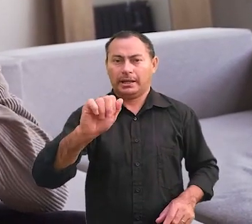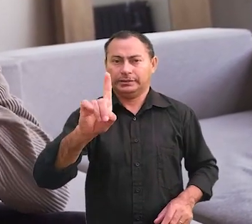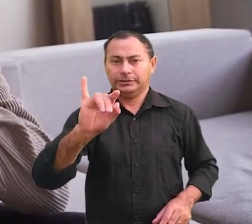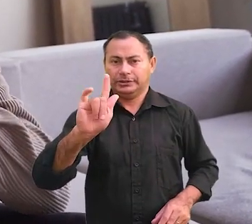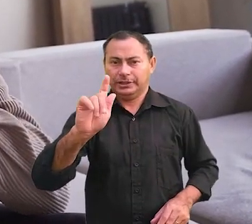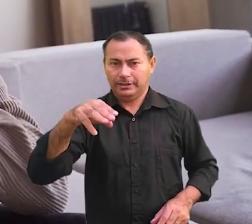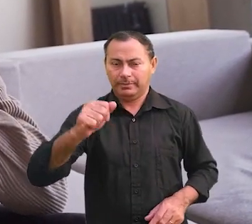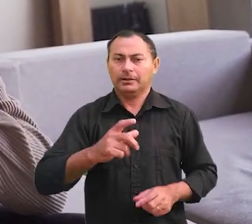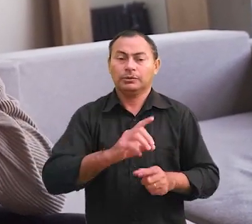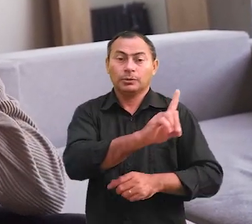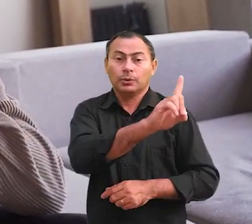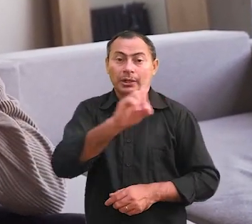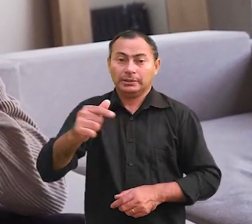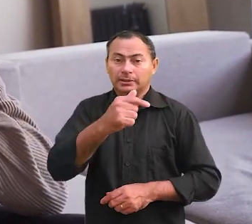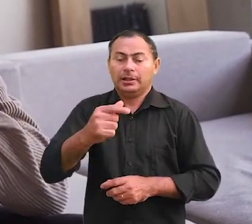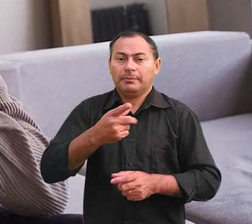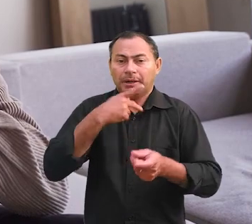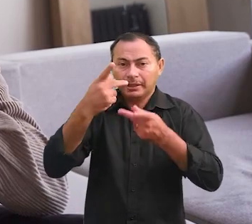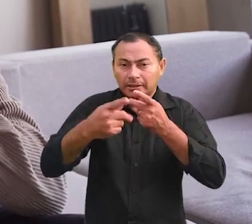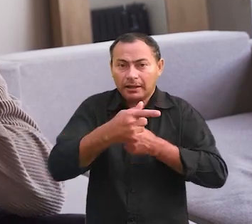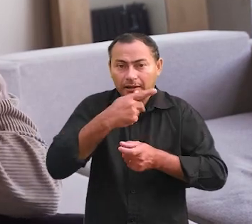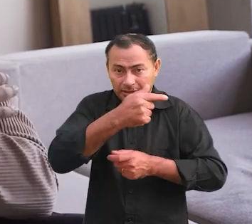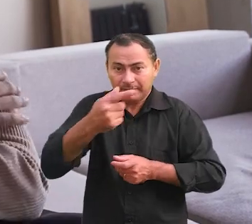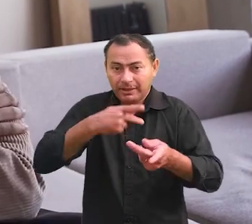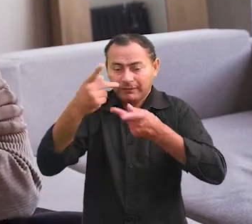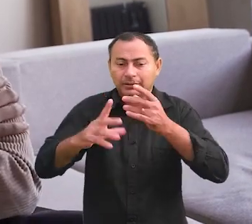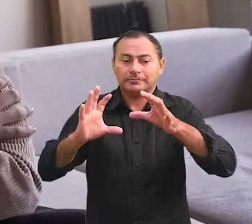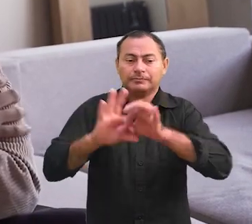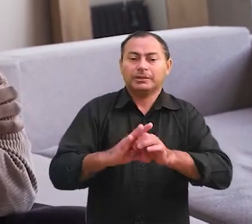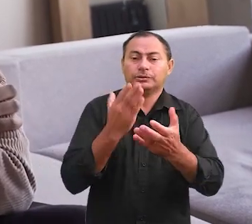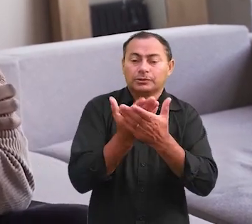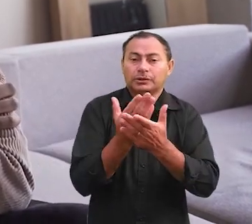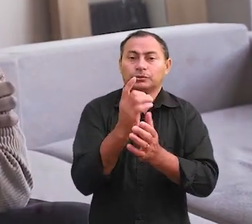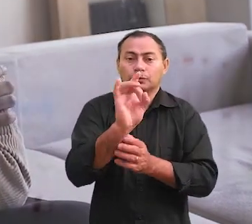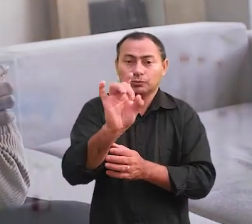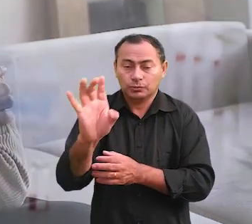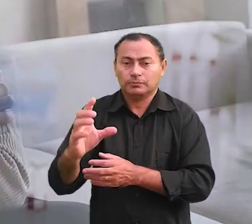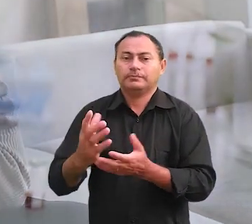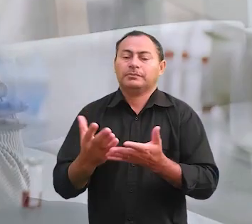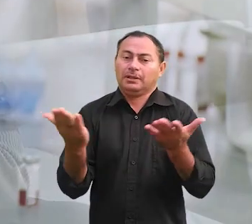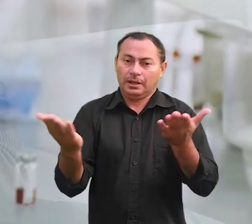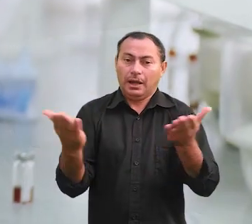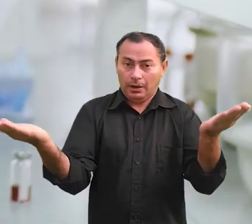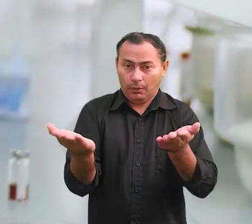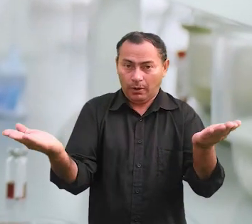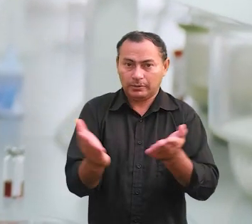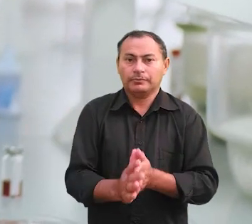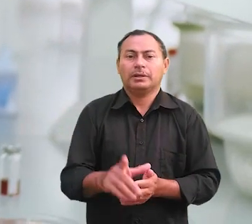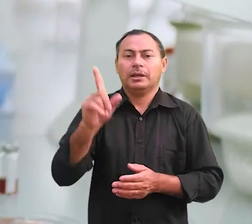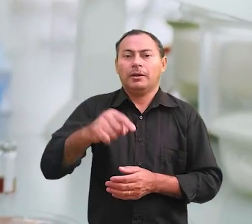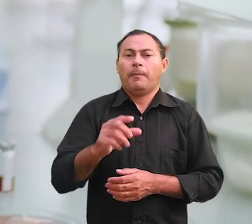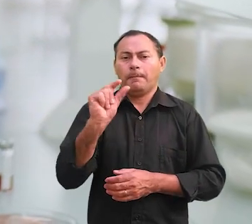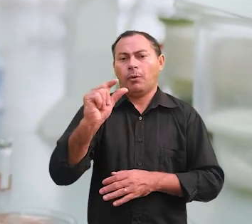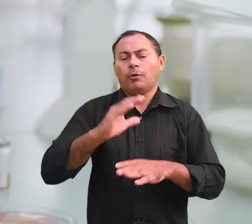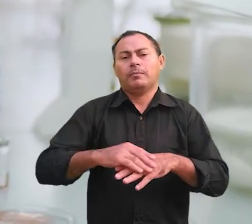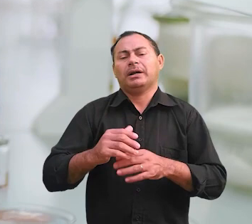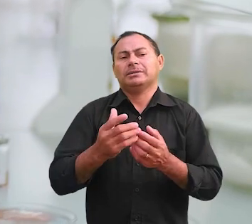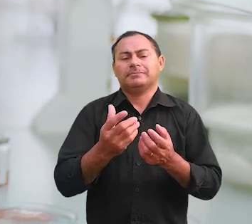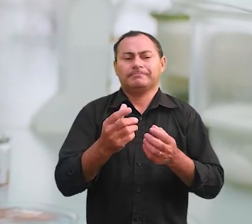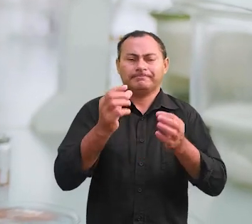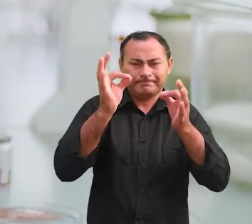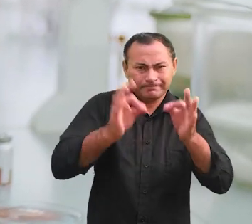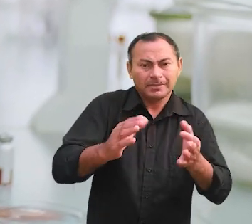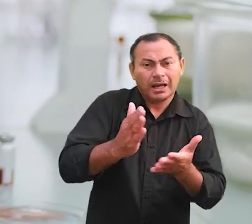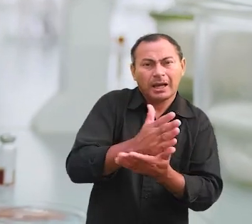durante semanas nos referimos a esses elos estudando de 1 a 1 depois vem a partir de agora teremos um